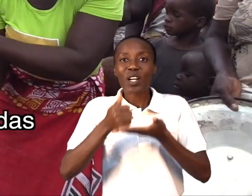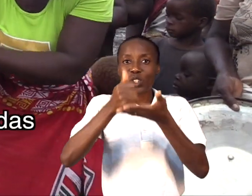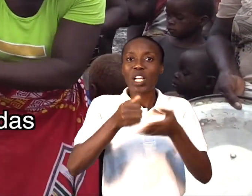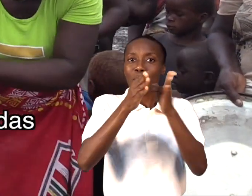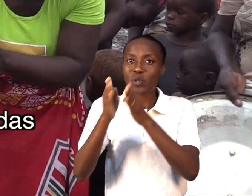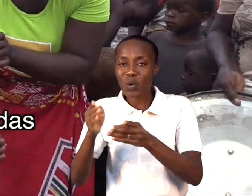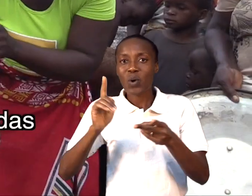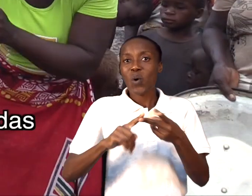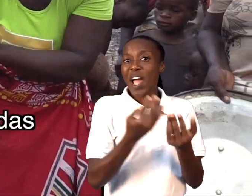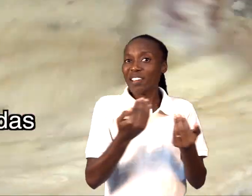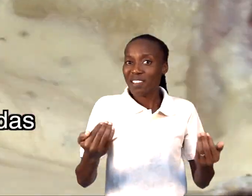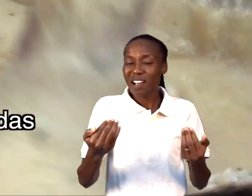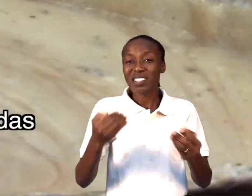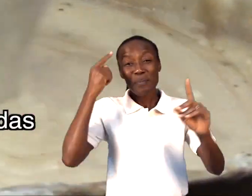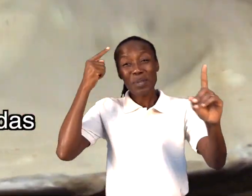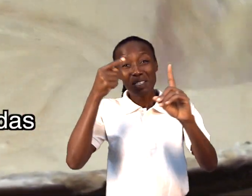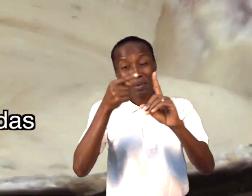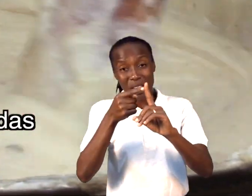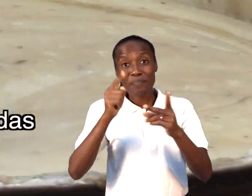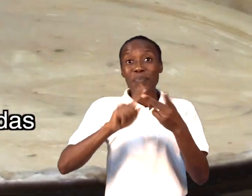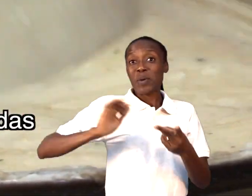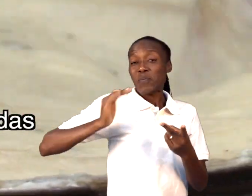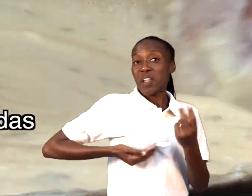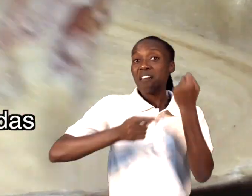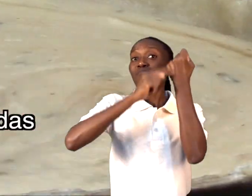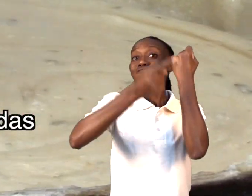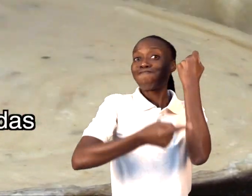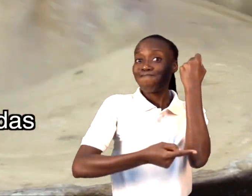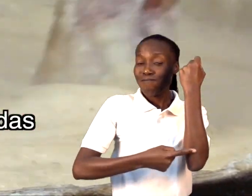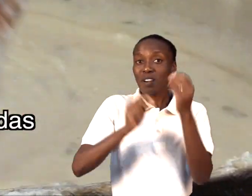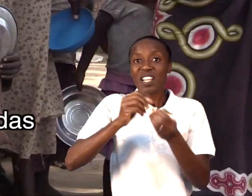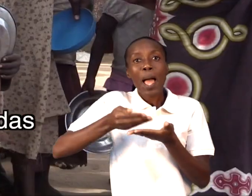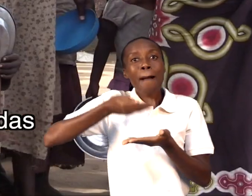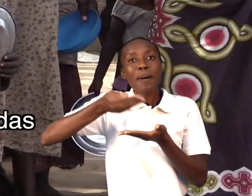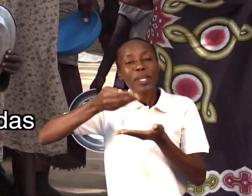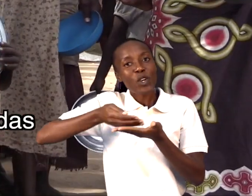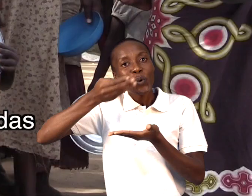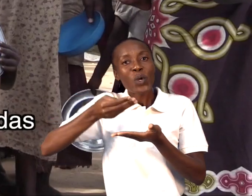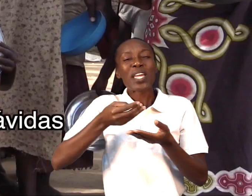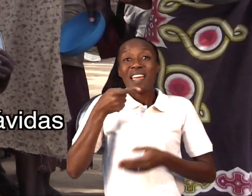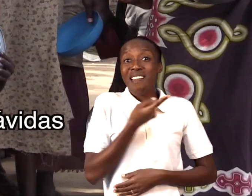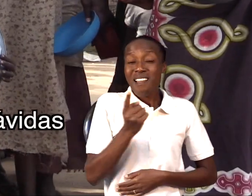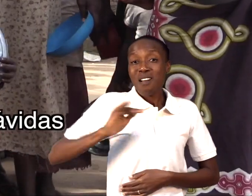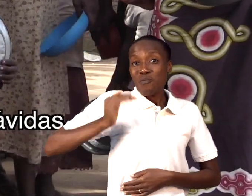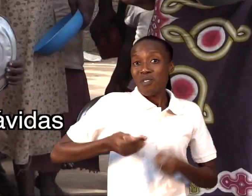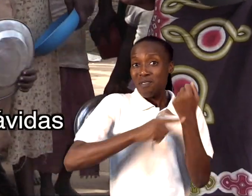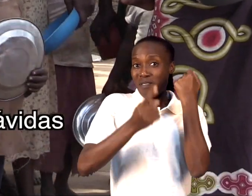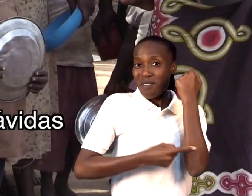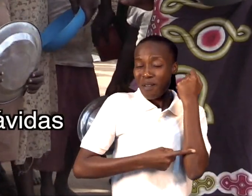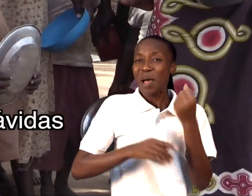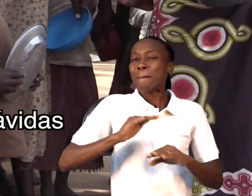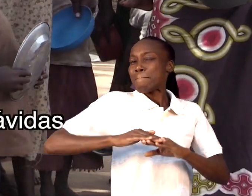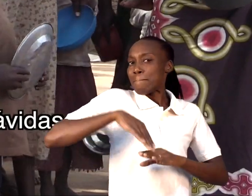alimentos, ajudando as pessoas, as crianças principalmente, crianças e mulheres grávidas a dar papas, porque a mulher grávida